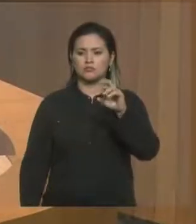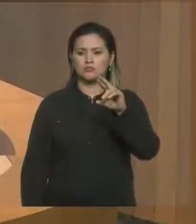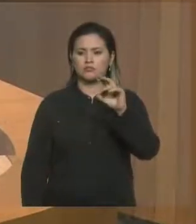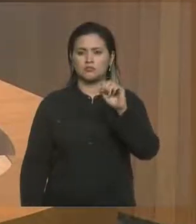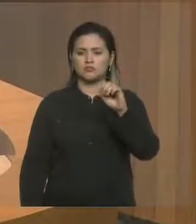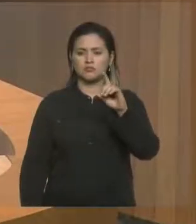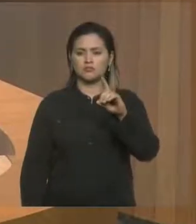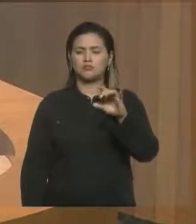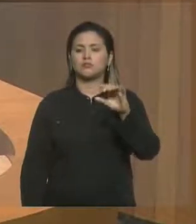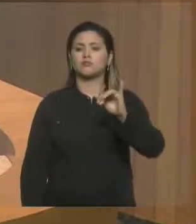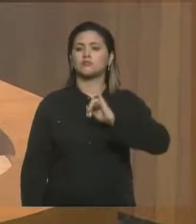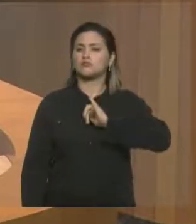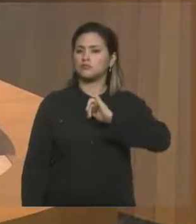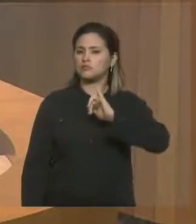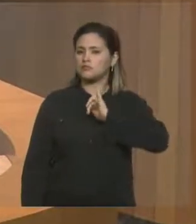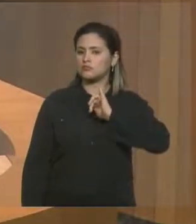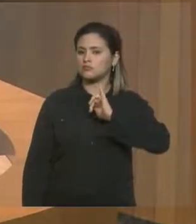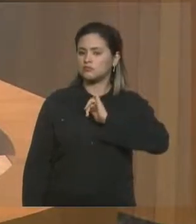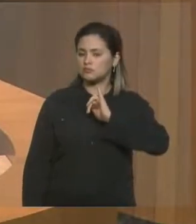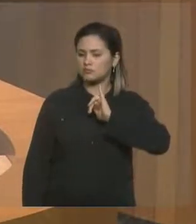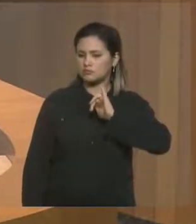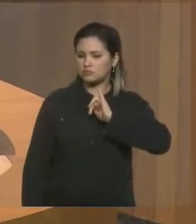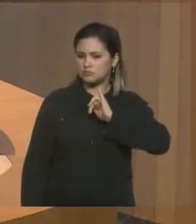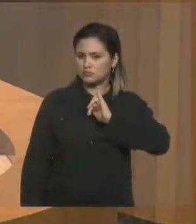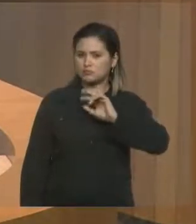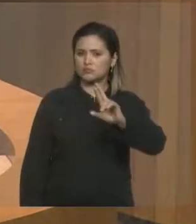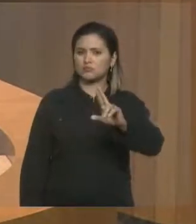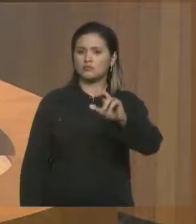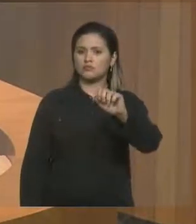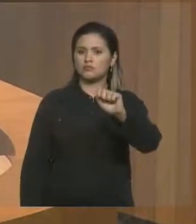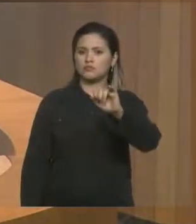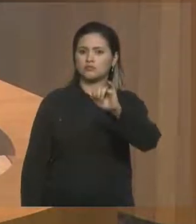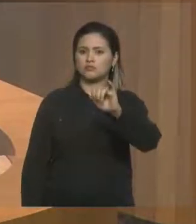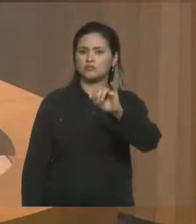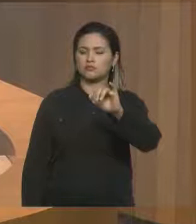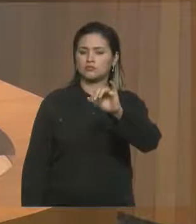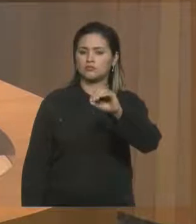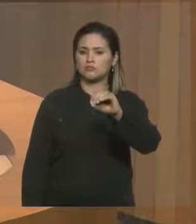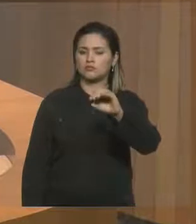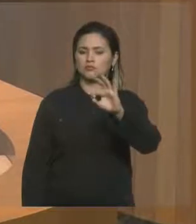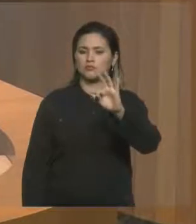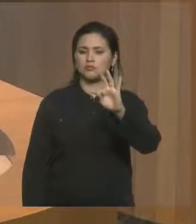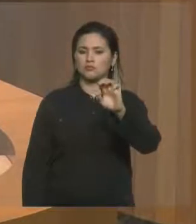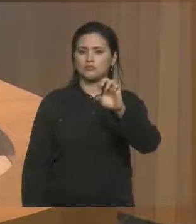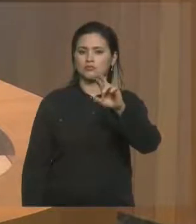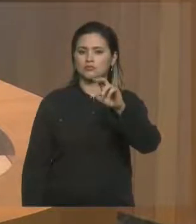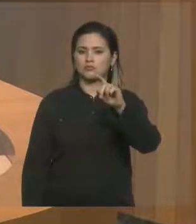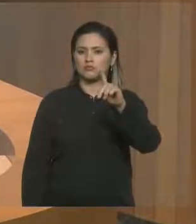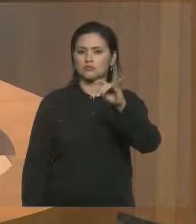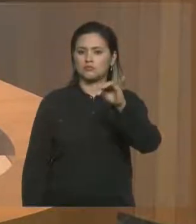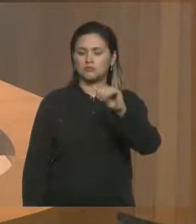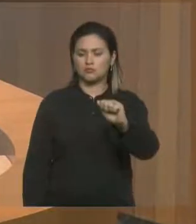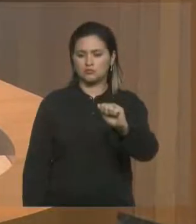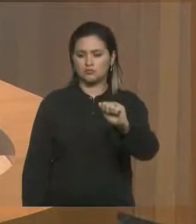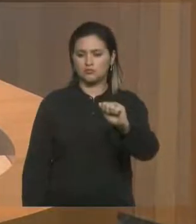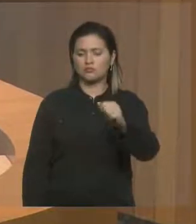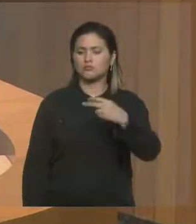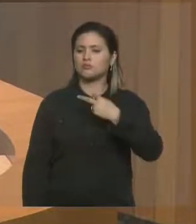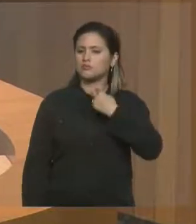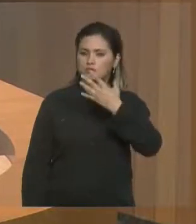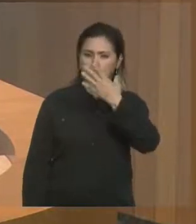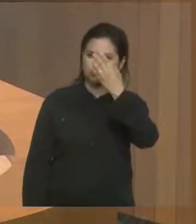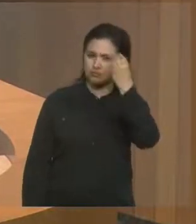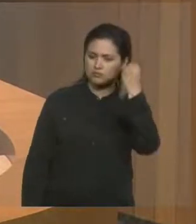Imperatriz, para fazer atendimento especializado em radioterapia também. Então, a gente não pode esquecer que o Estado... Doutor